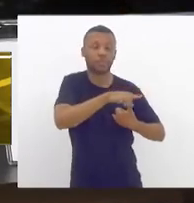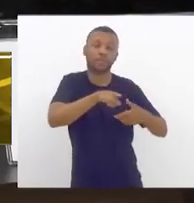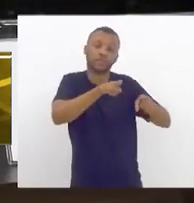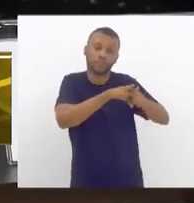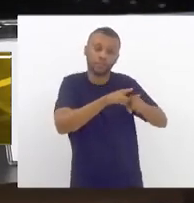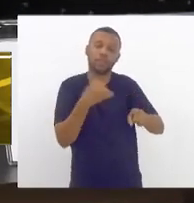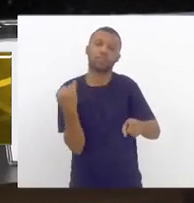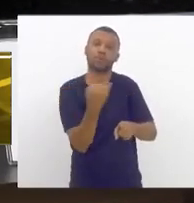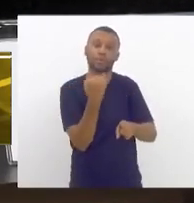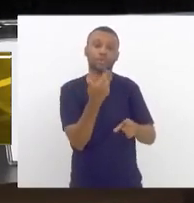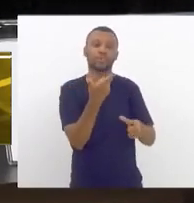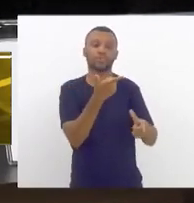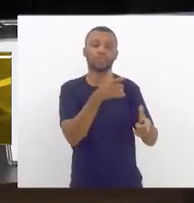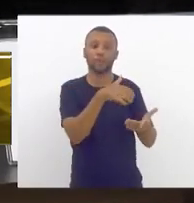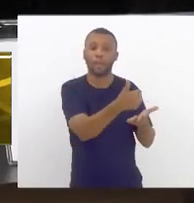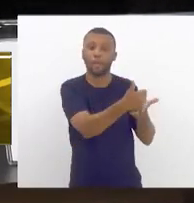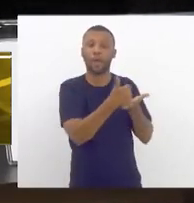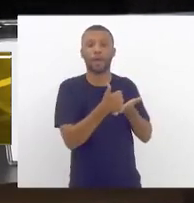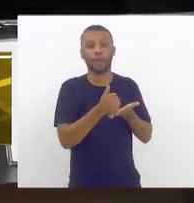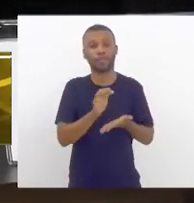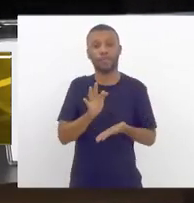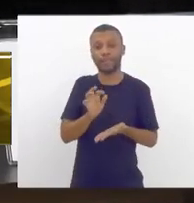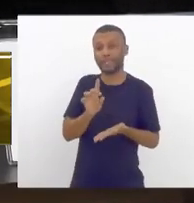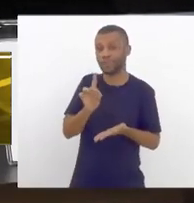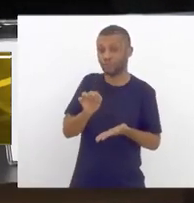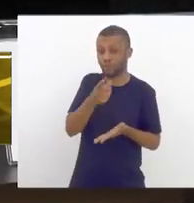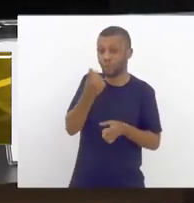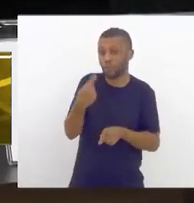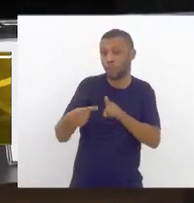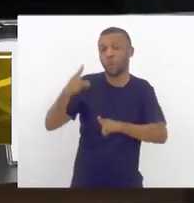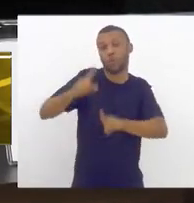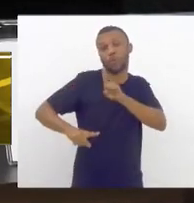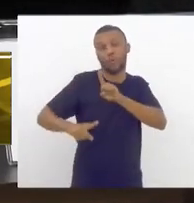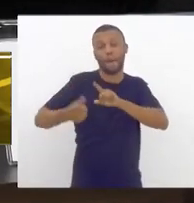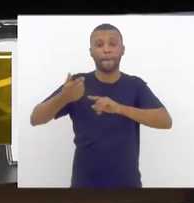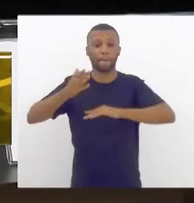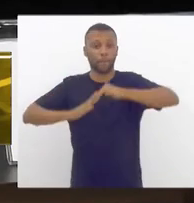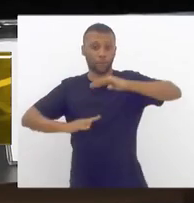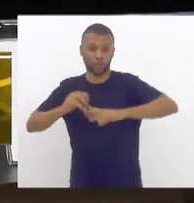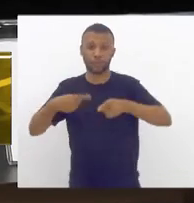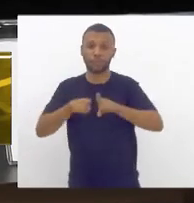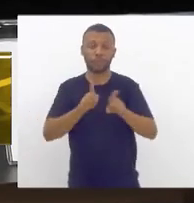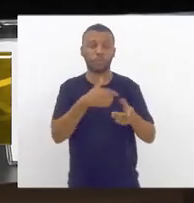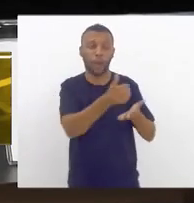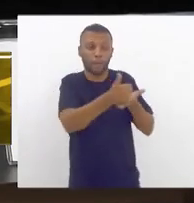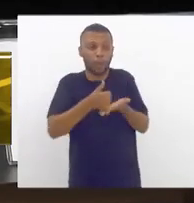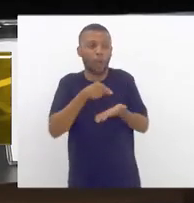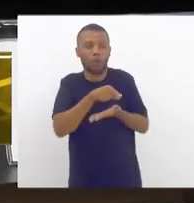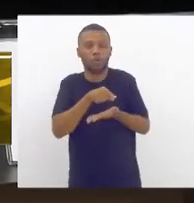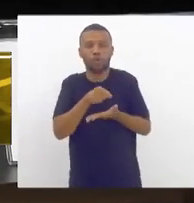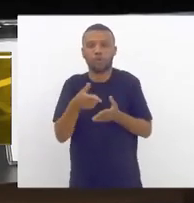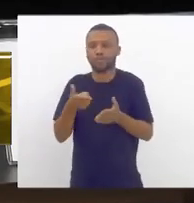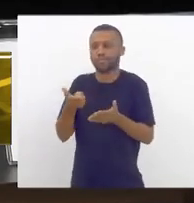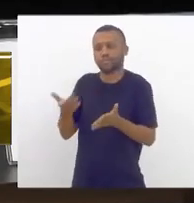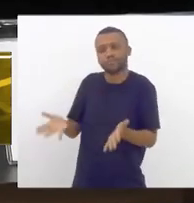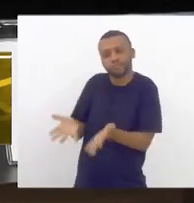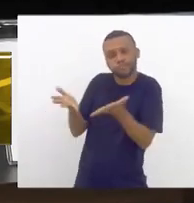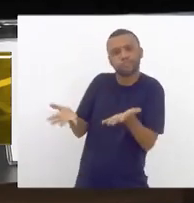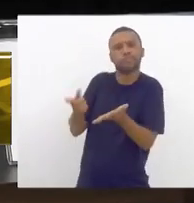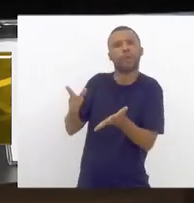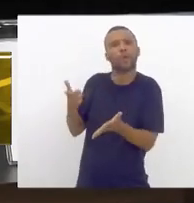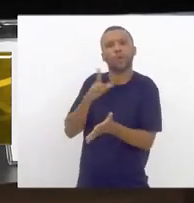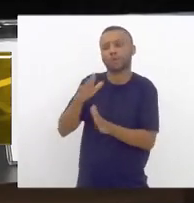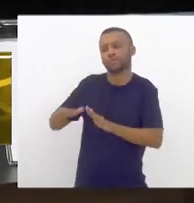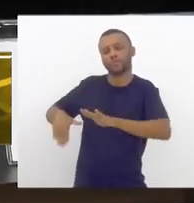Claro desse sucesso do Fernando não só profissionalmente mas também por oferecer uma base familiar que dá todos têm para desenvolver